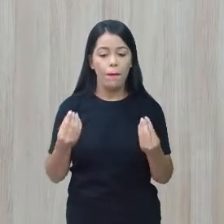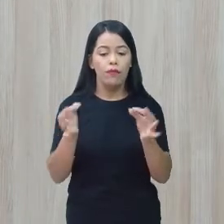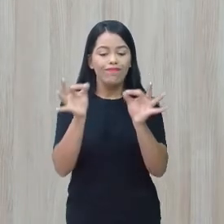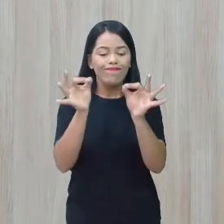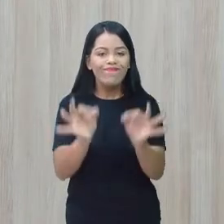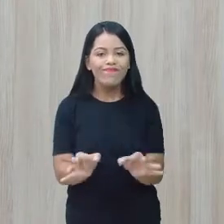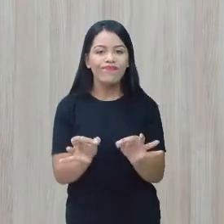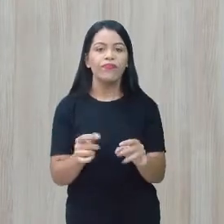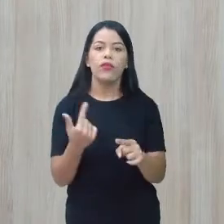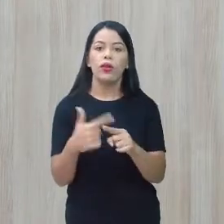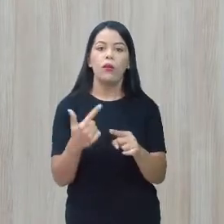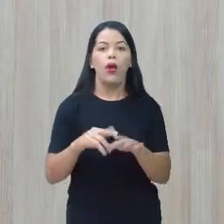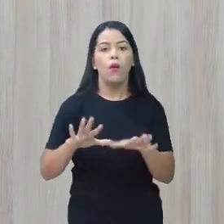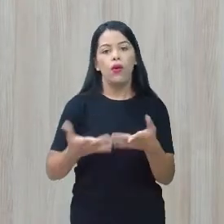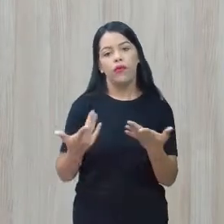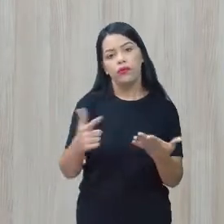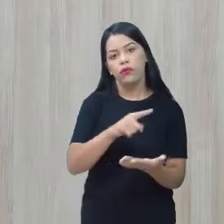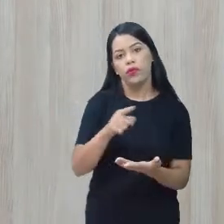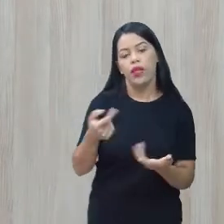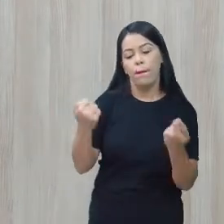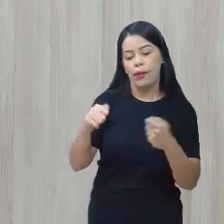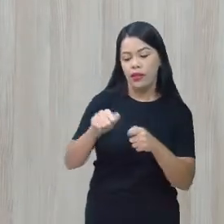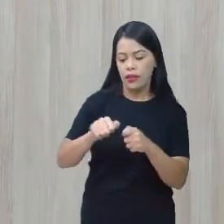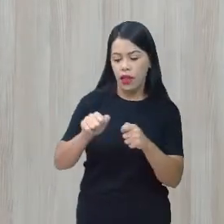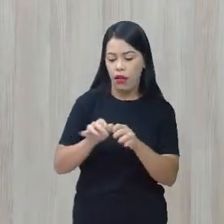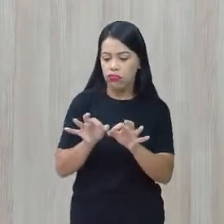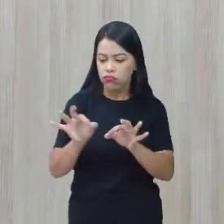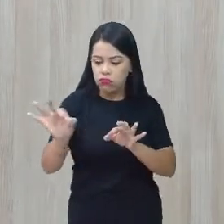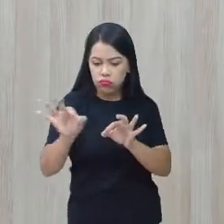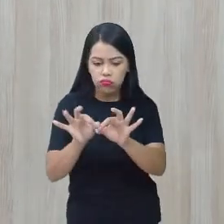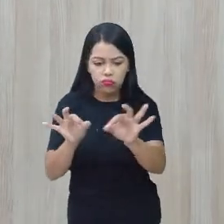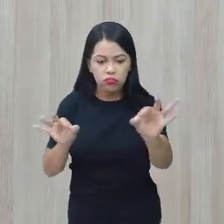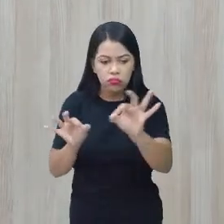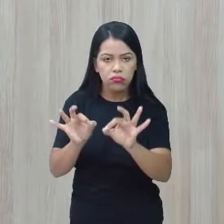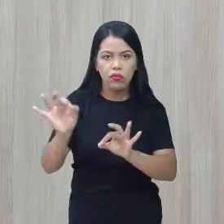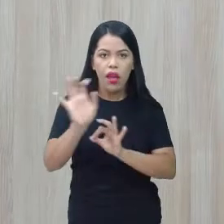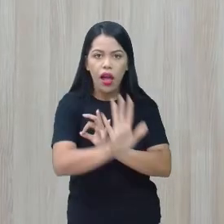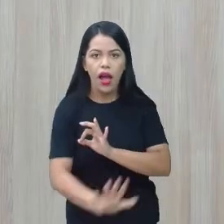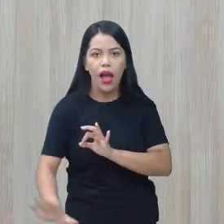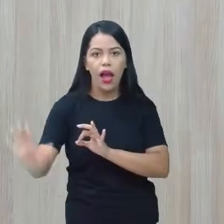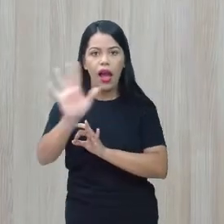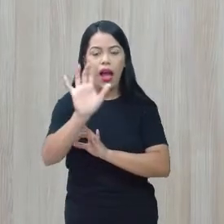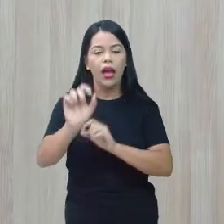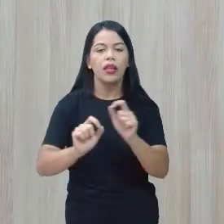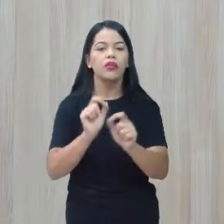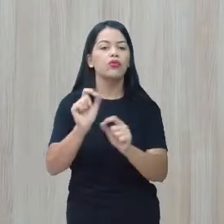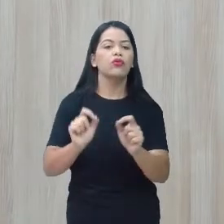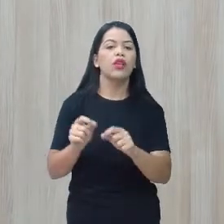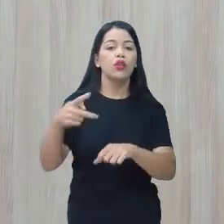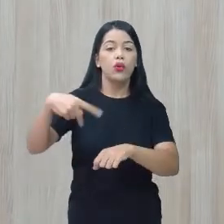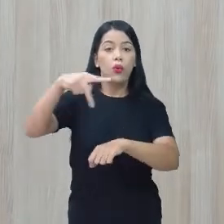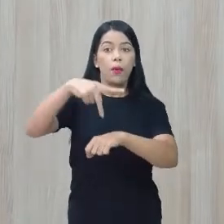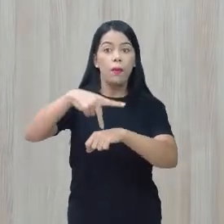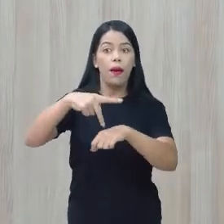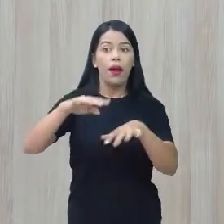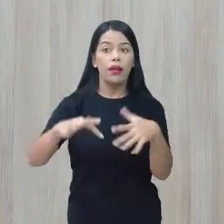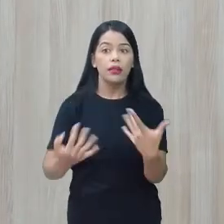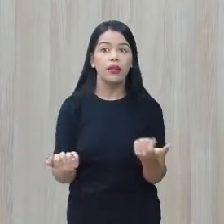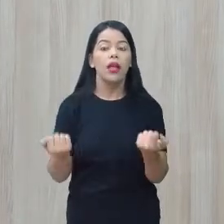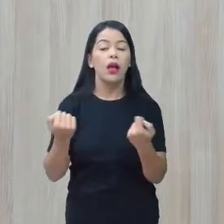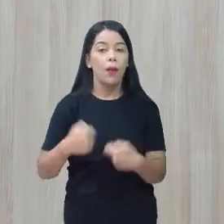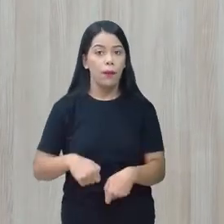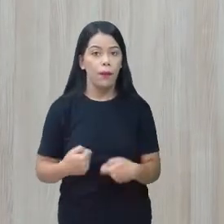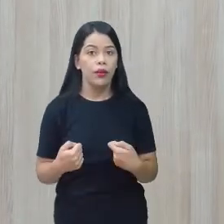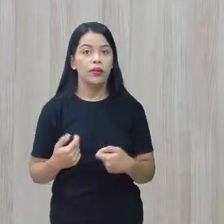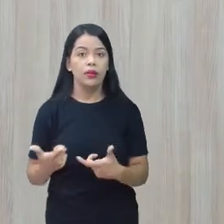vez que para você medir a área de um país como o nosso Brasil, que tem todas essas quebrinhas aqui, a gente já viu que essa questão de área fica